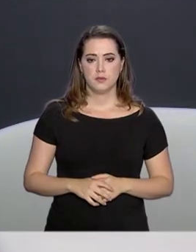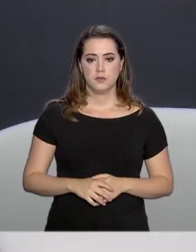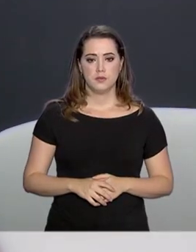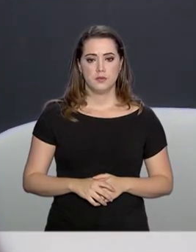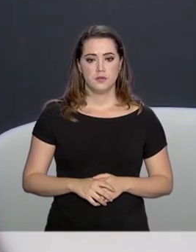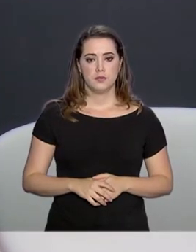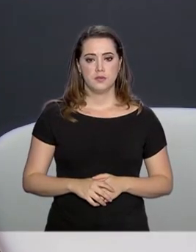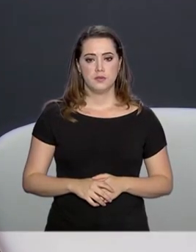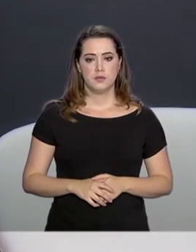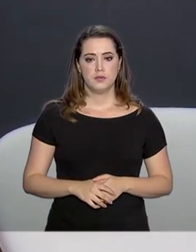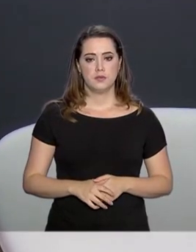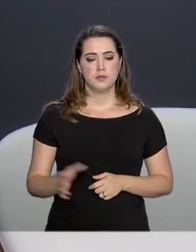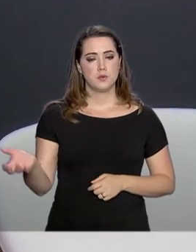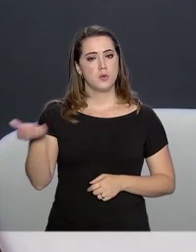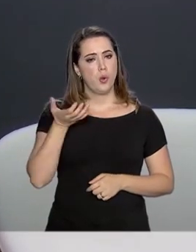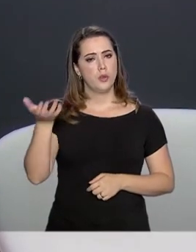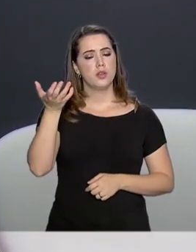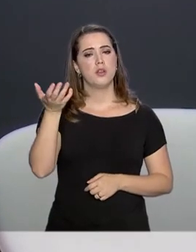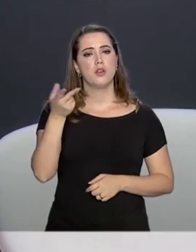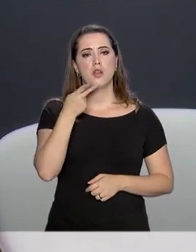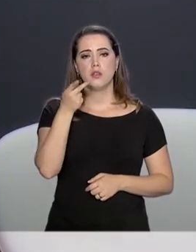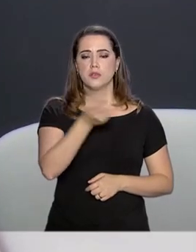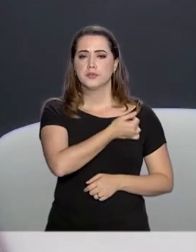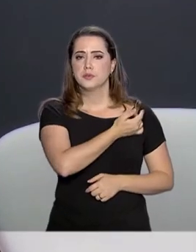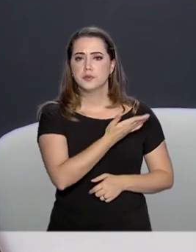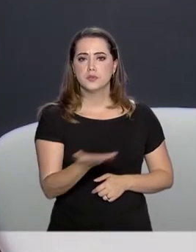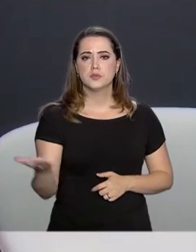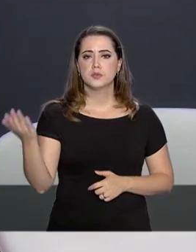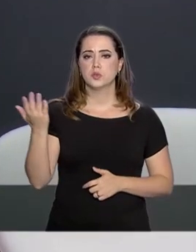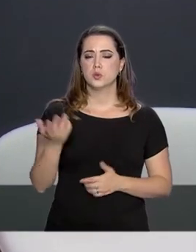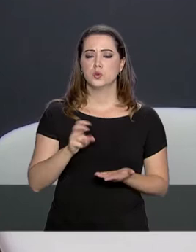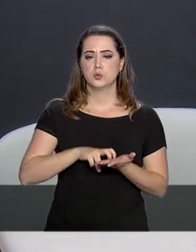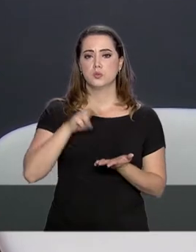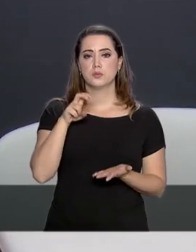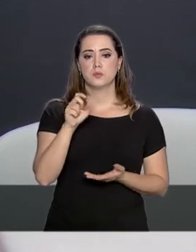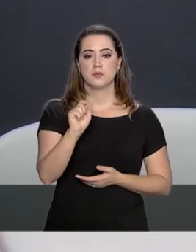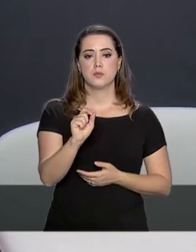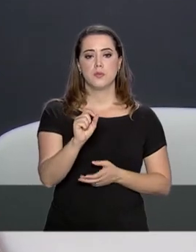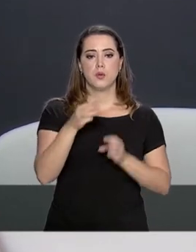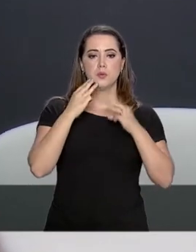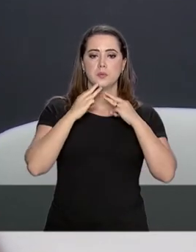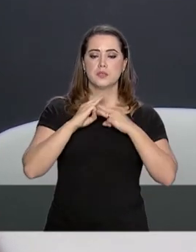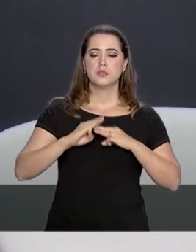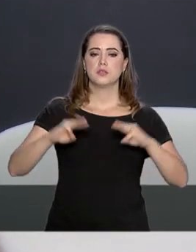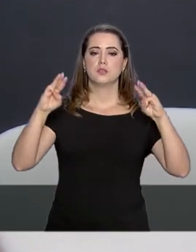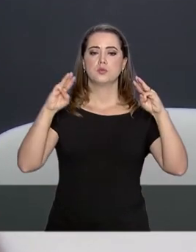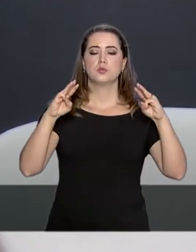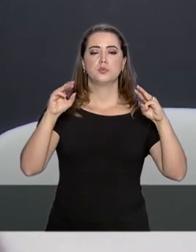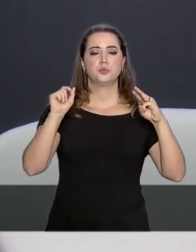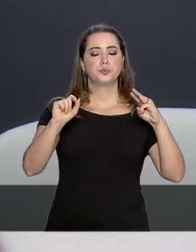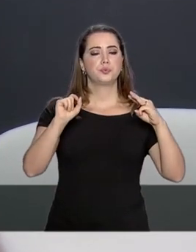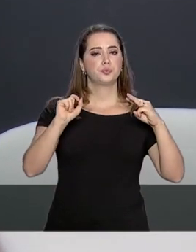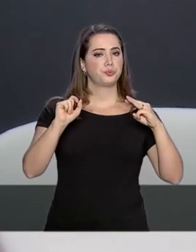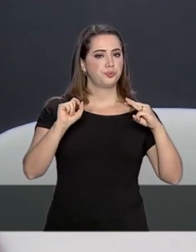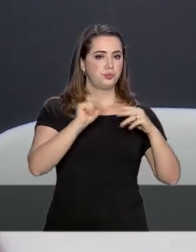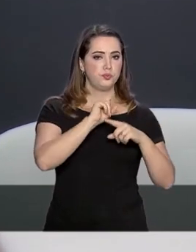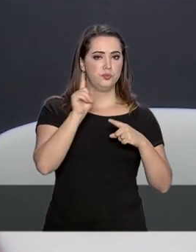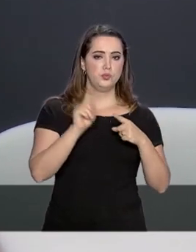O que eu gostaria de lhes transmitir nessa manhã é uma mensagem de